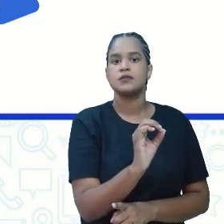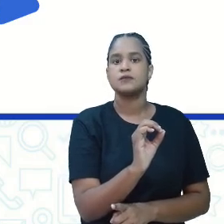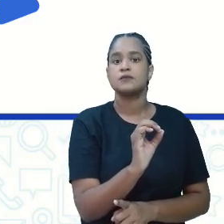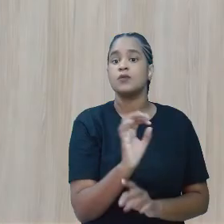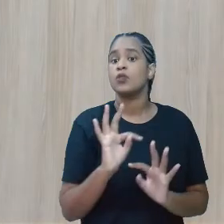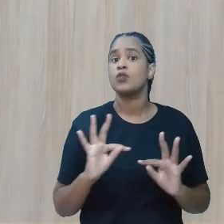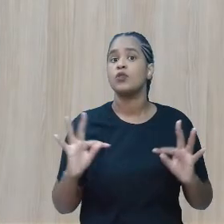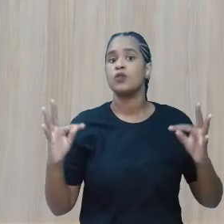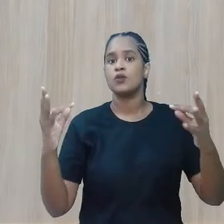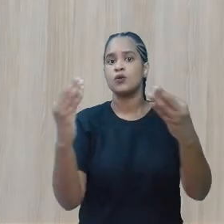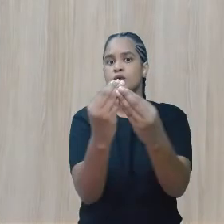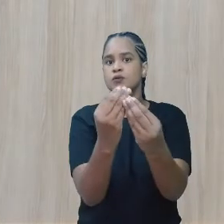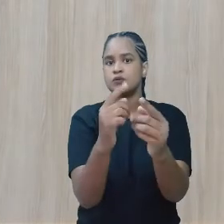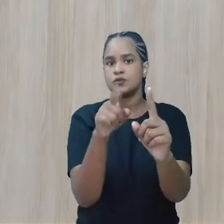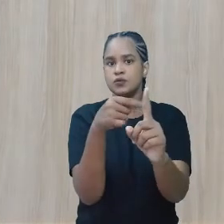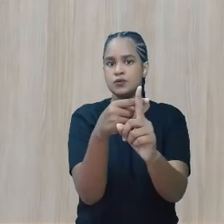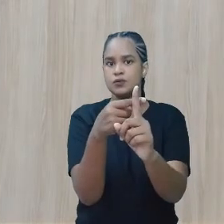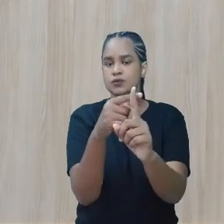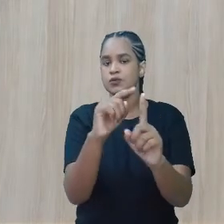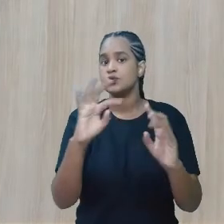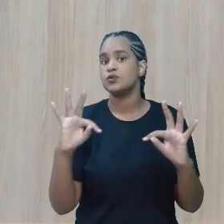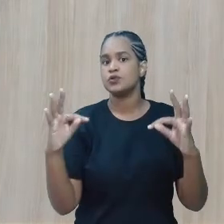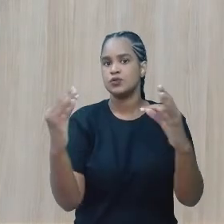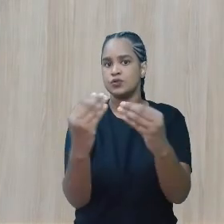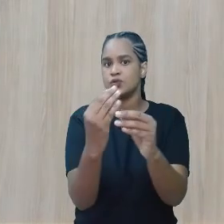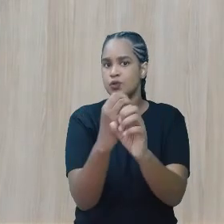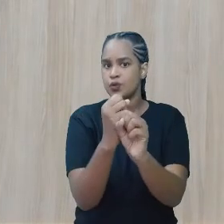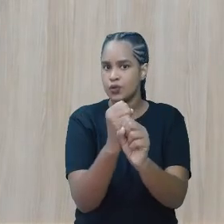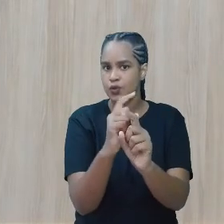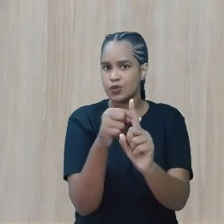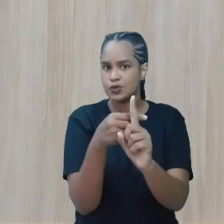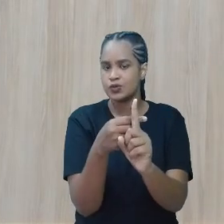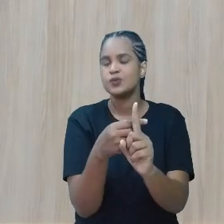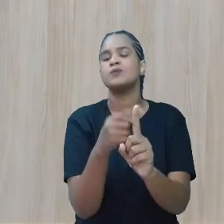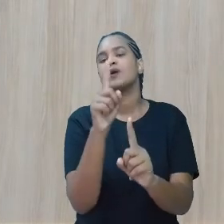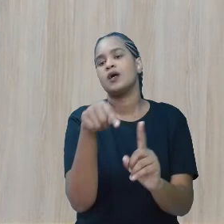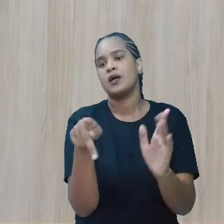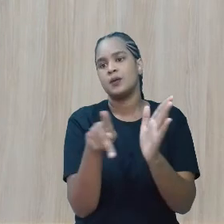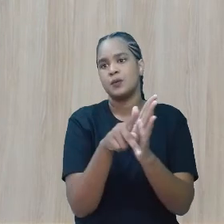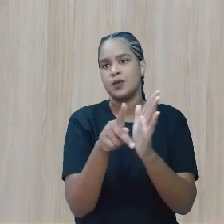essa soma aí vai dar igual a quanto? Essa soma, ela corresponde a